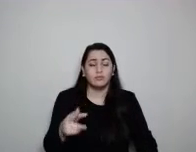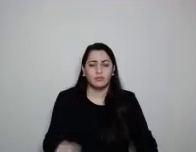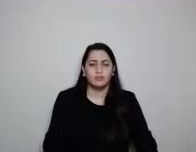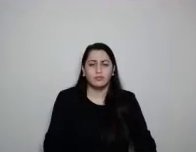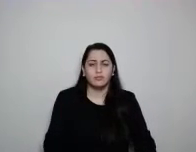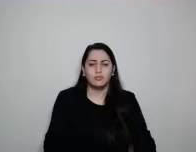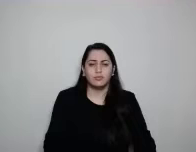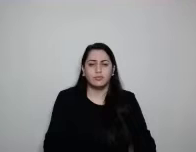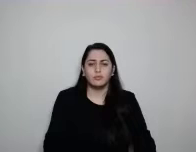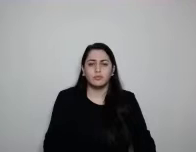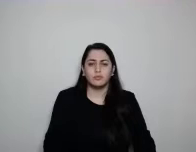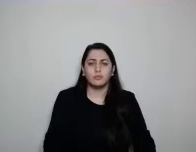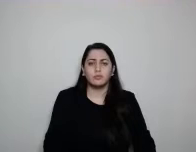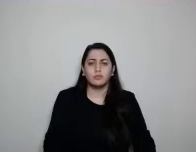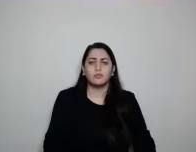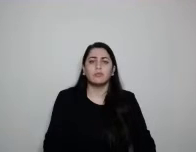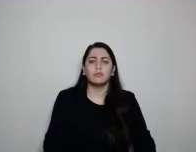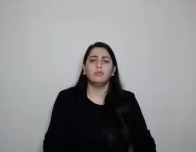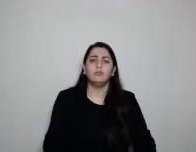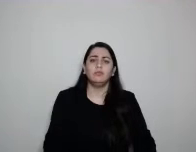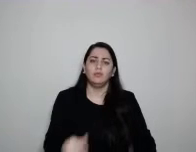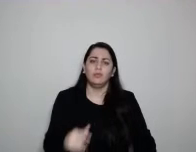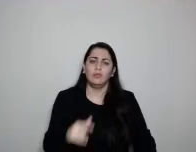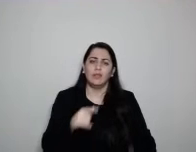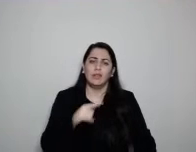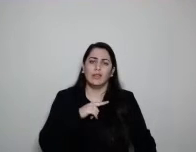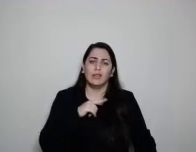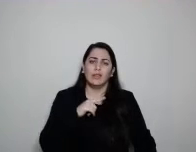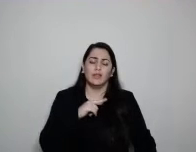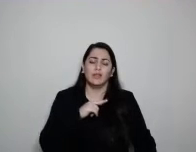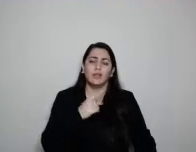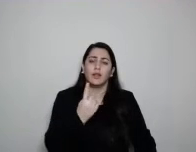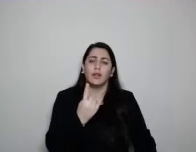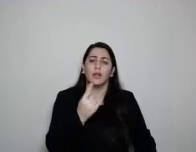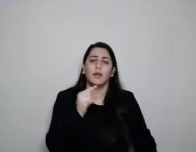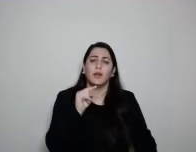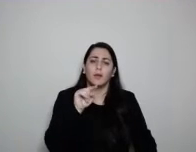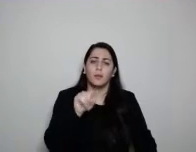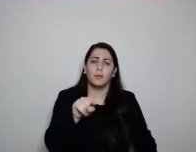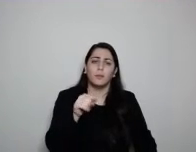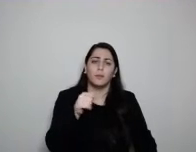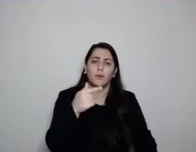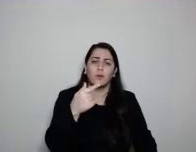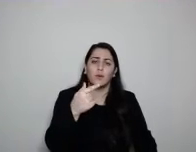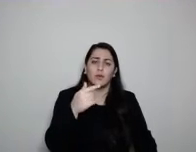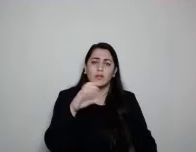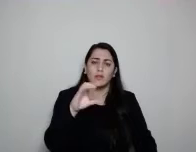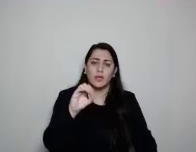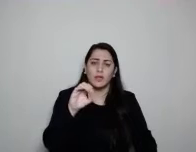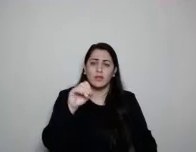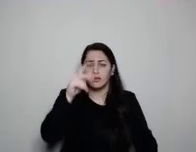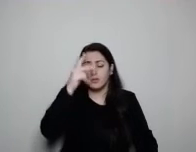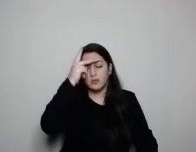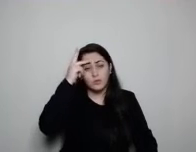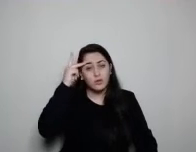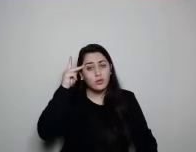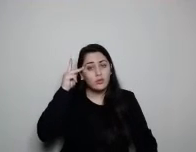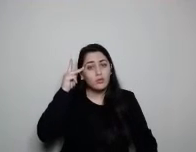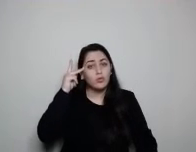Nós temos 1.700 pessoas com deficiência hoje na Unimed. Então, nós temos que ter